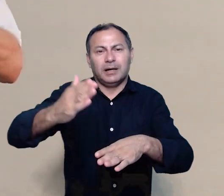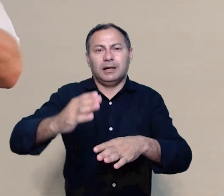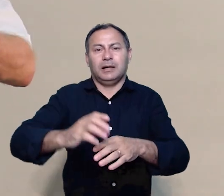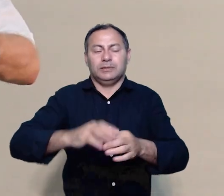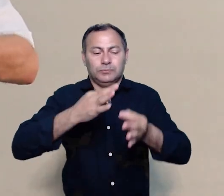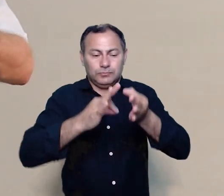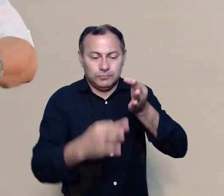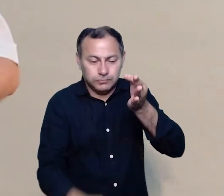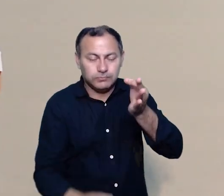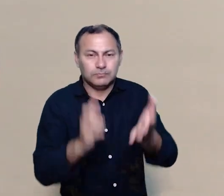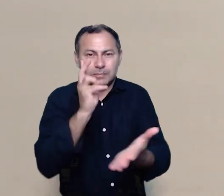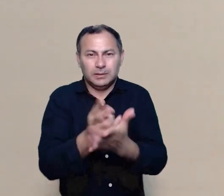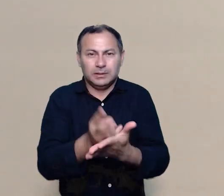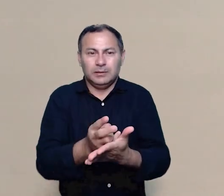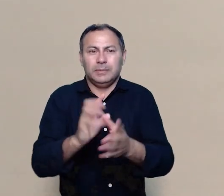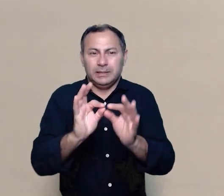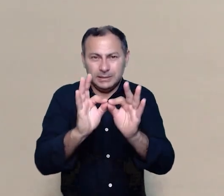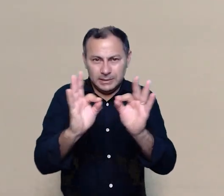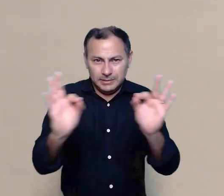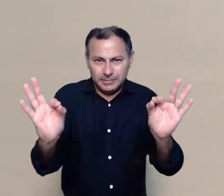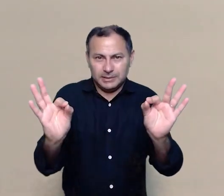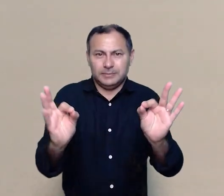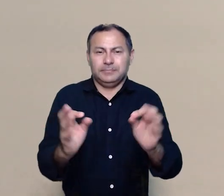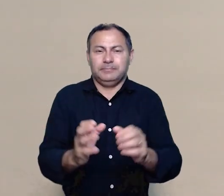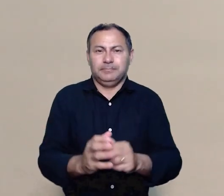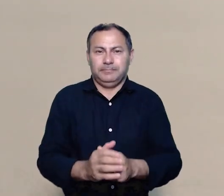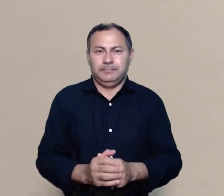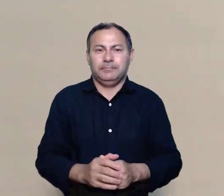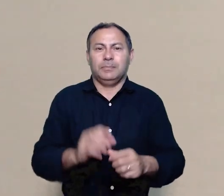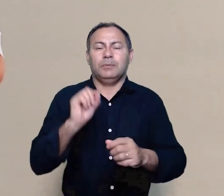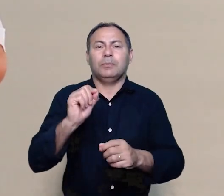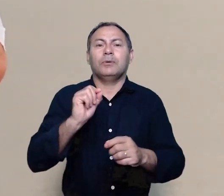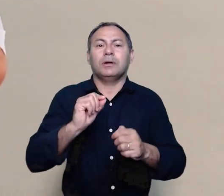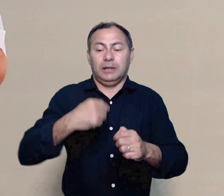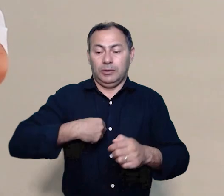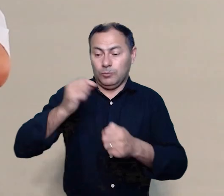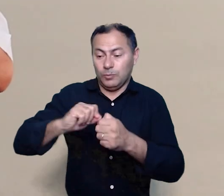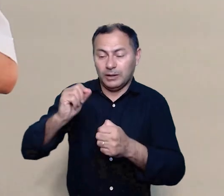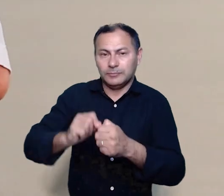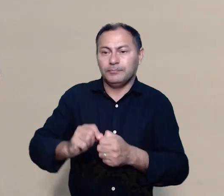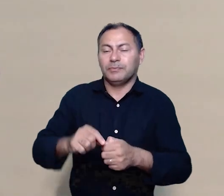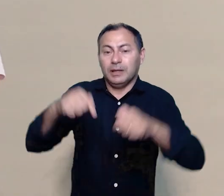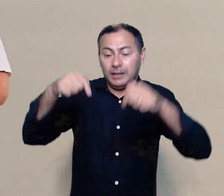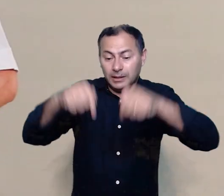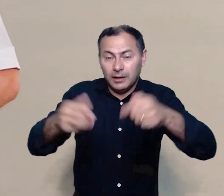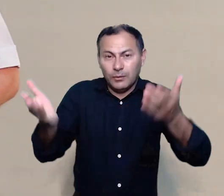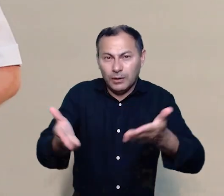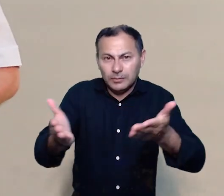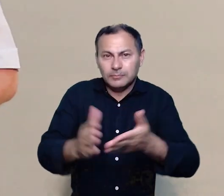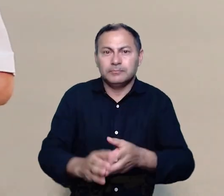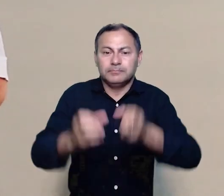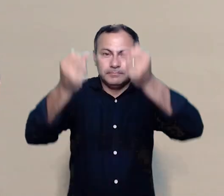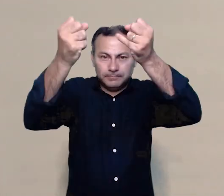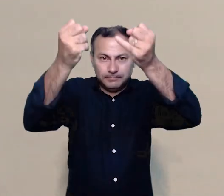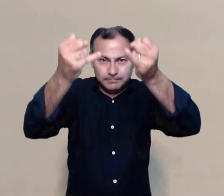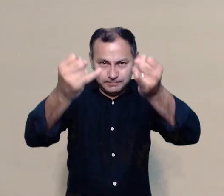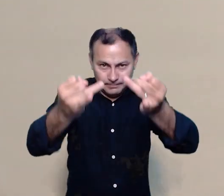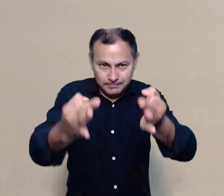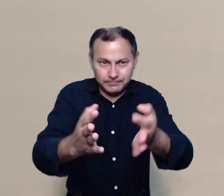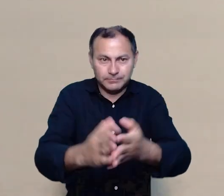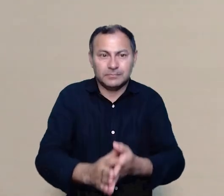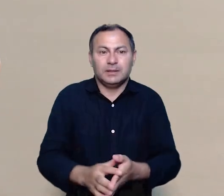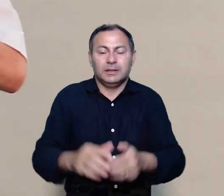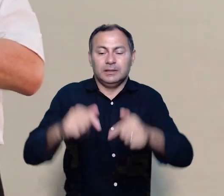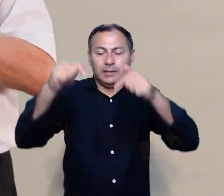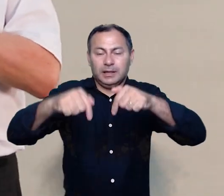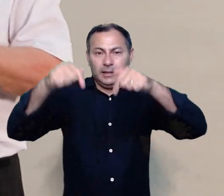explicações mais extensas e ao mesmo tempo muito simples. O que eu faço aqui,